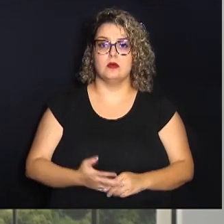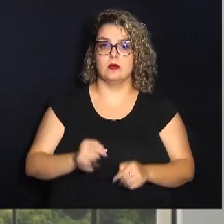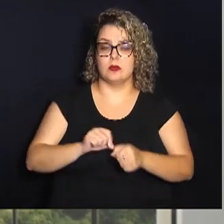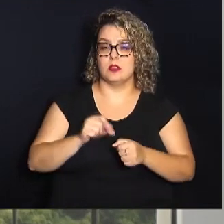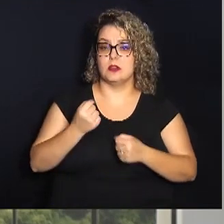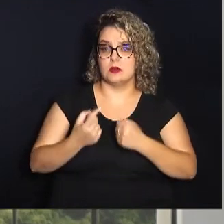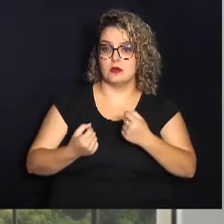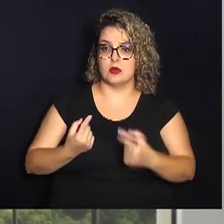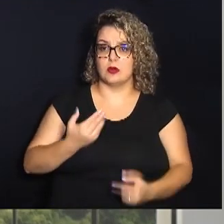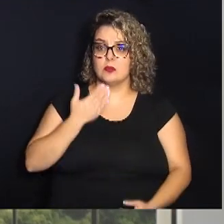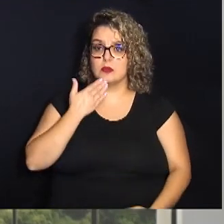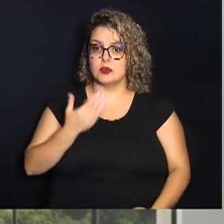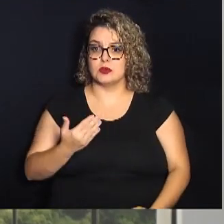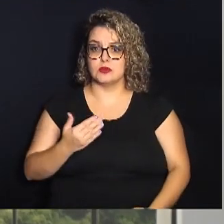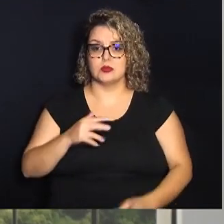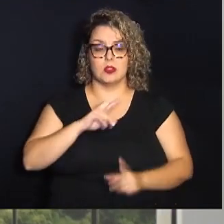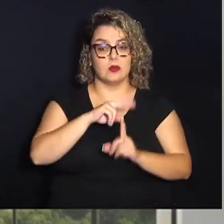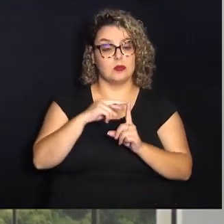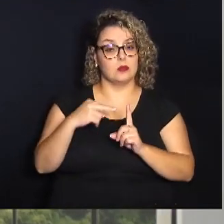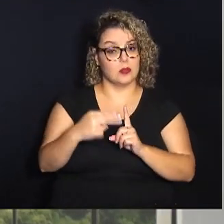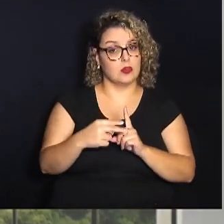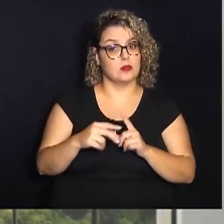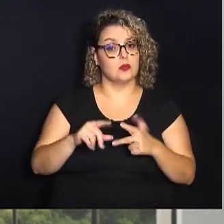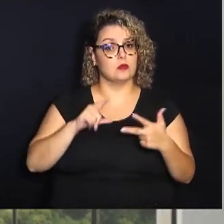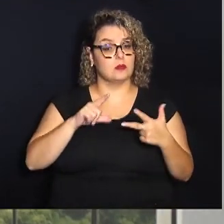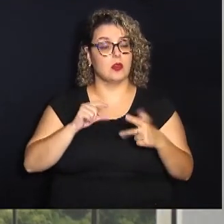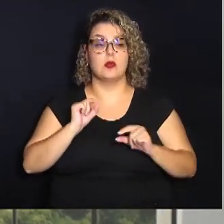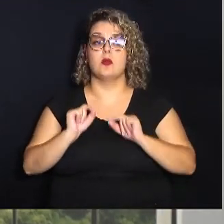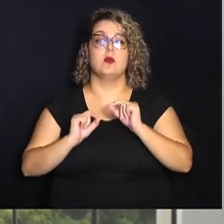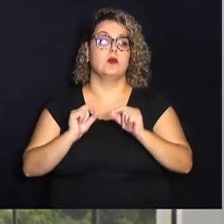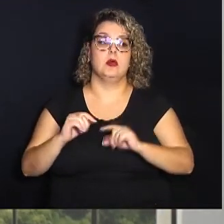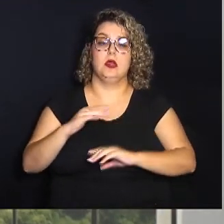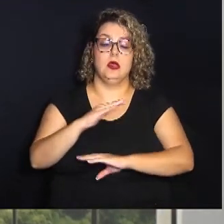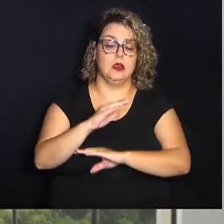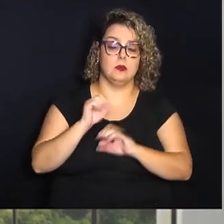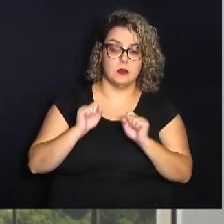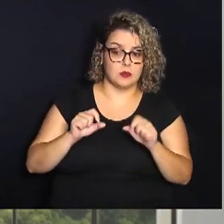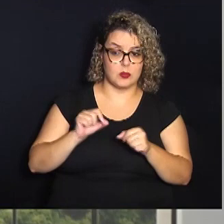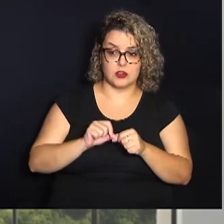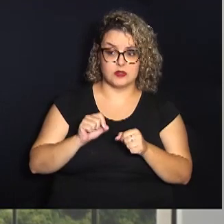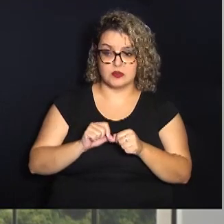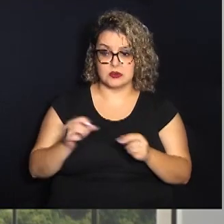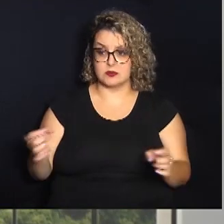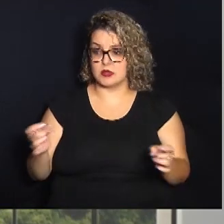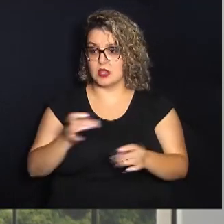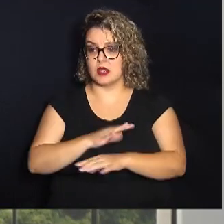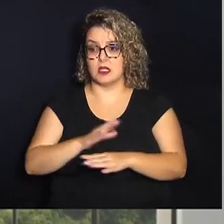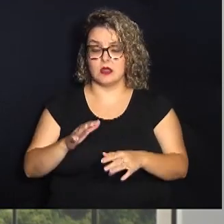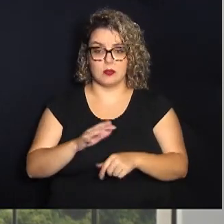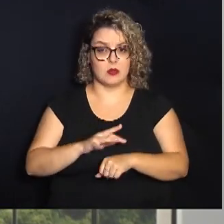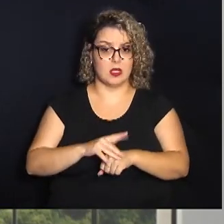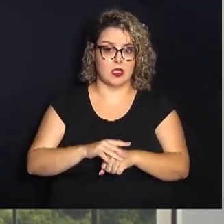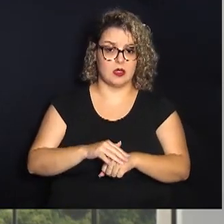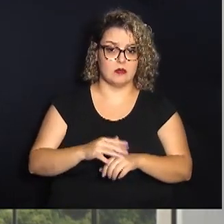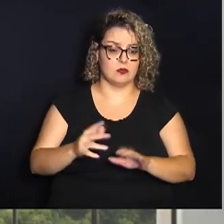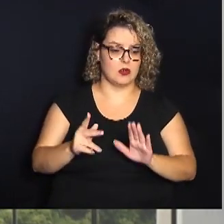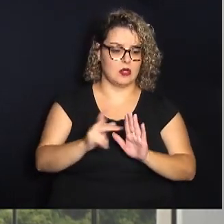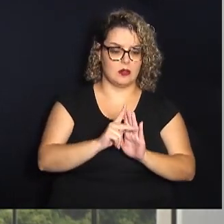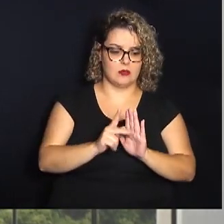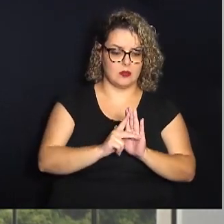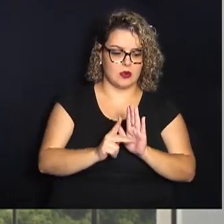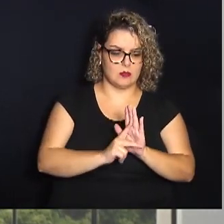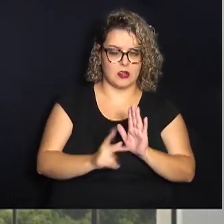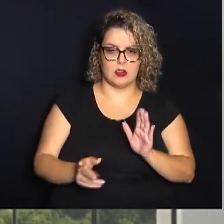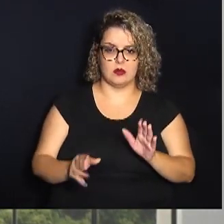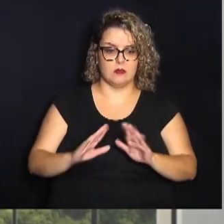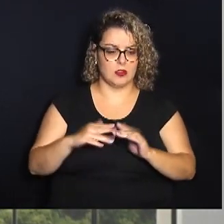Do ponto de vista do legislativo, o que a Câmara pode fazer neste combate à doença? É protocolar requerimento,